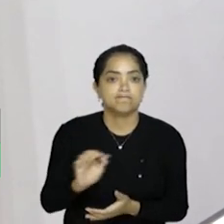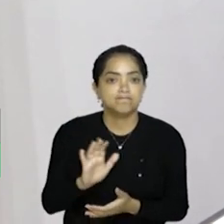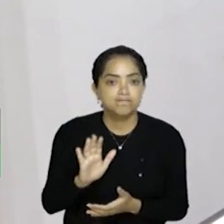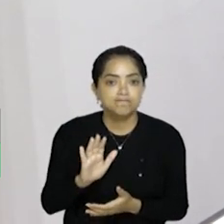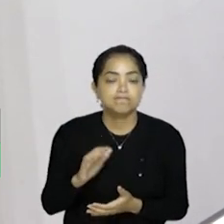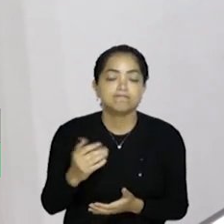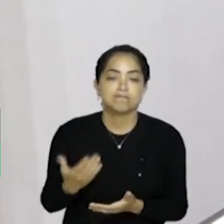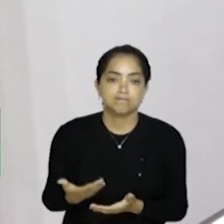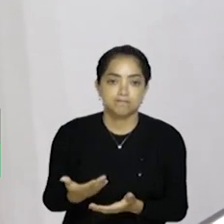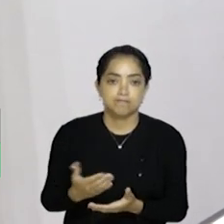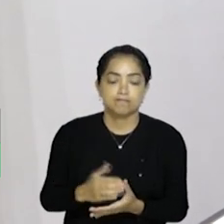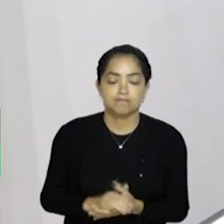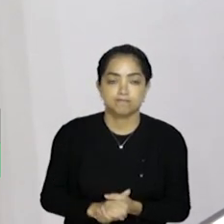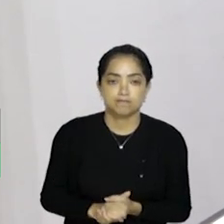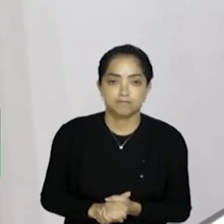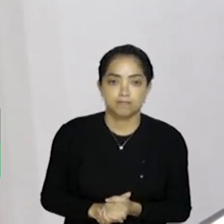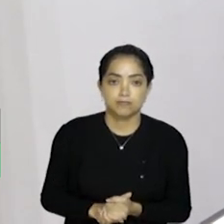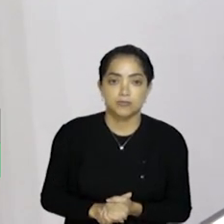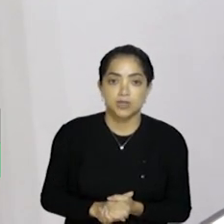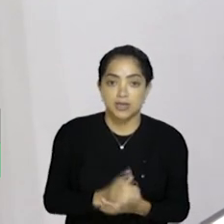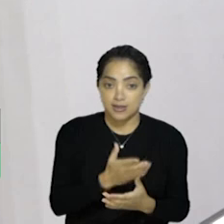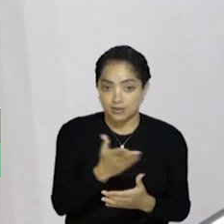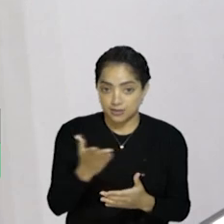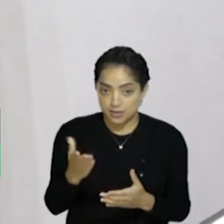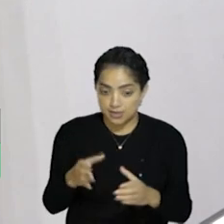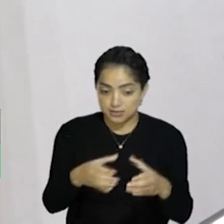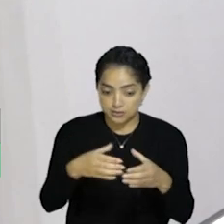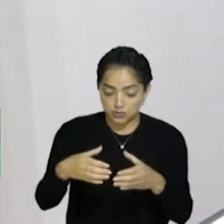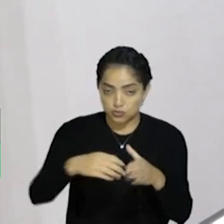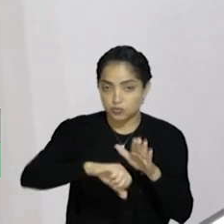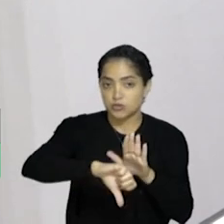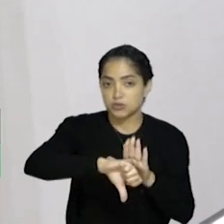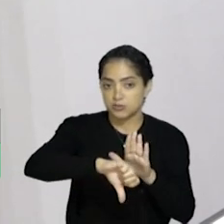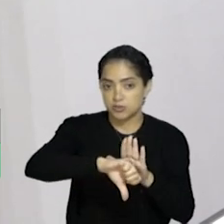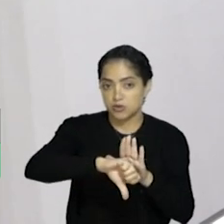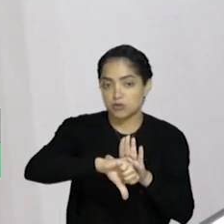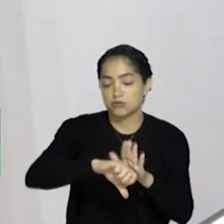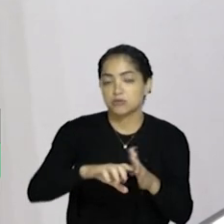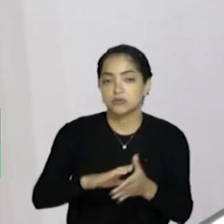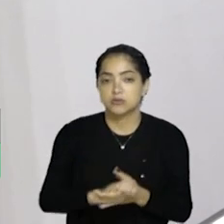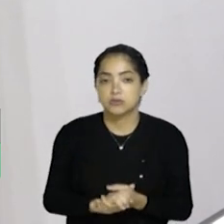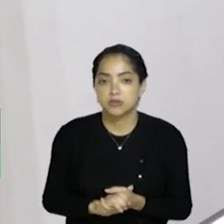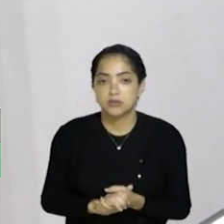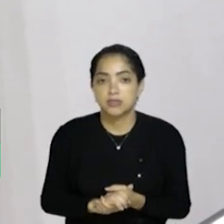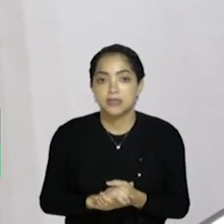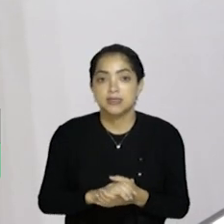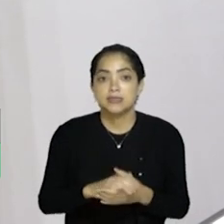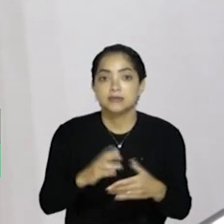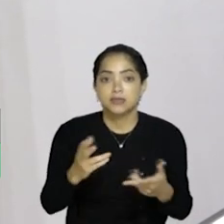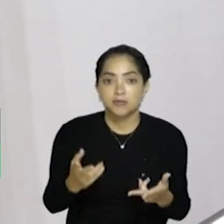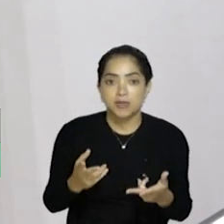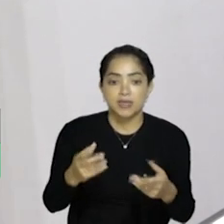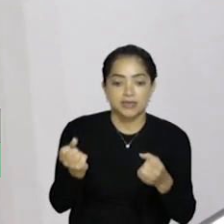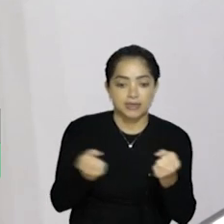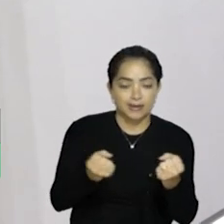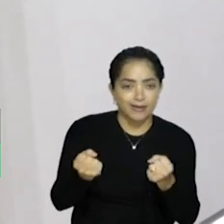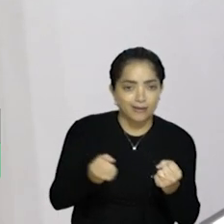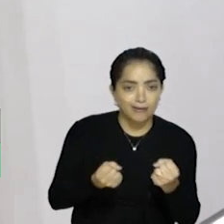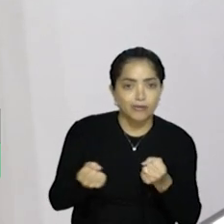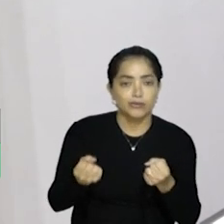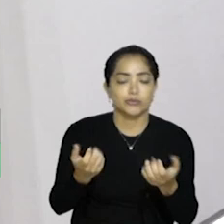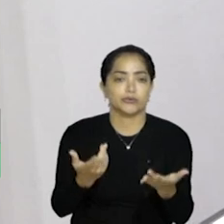movimentação que essas quadrilhas fazem além da apreensão de veículos